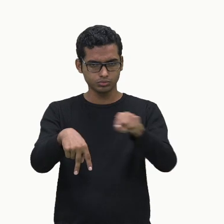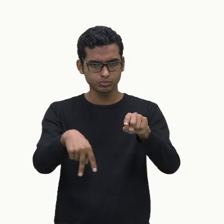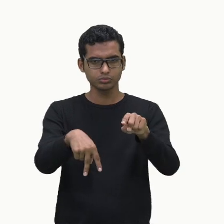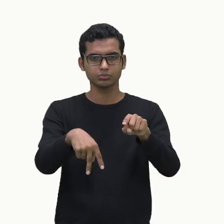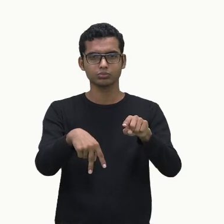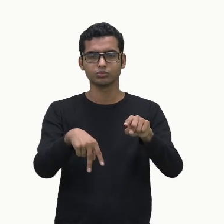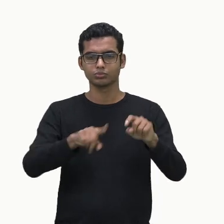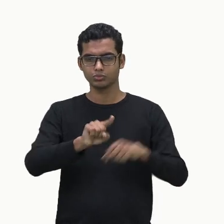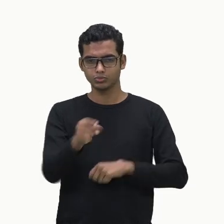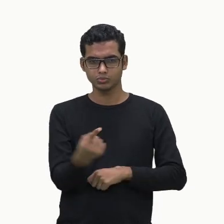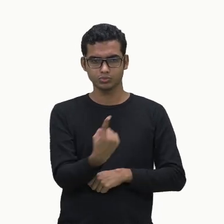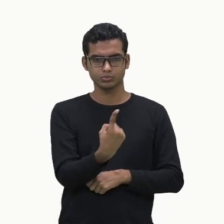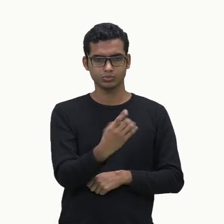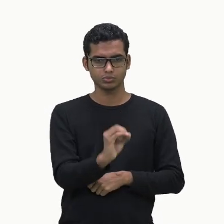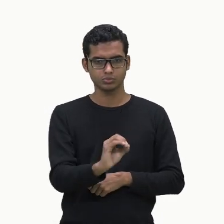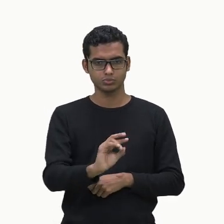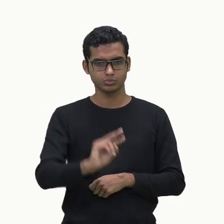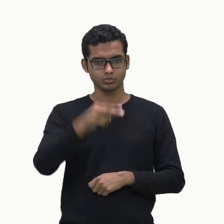ao quadrado,